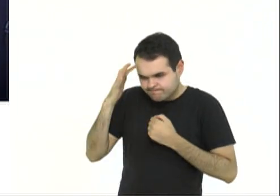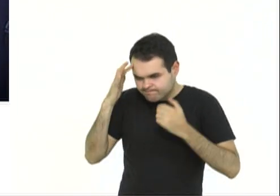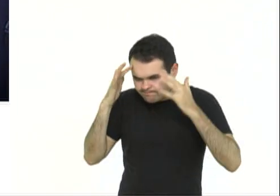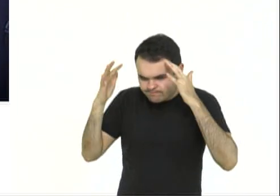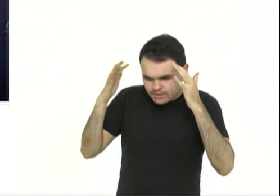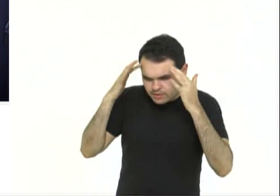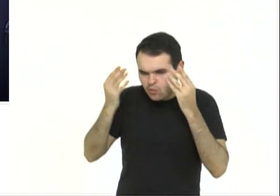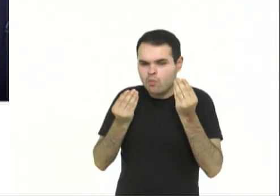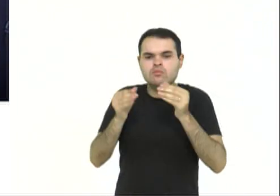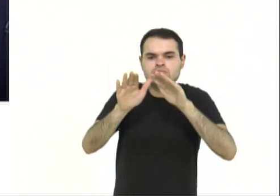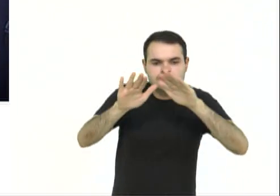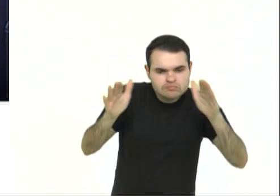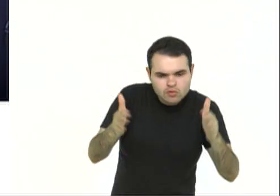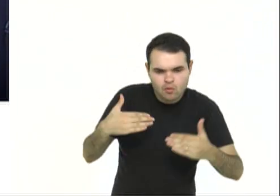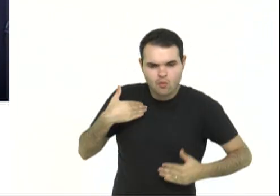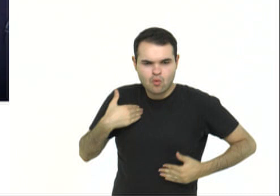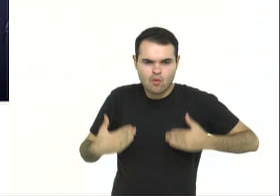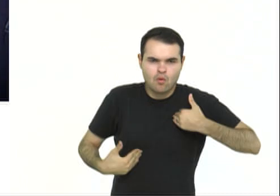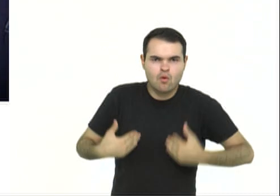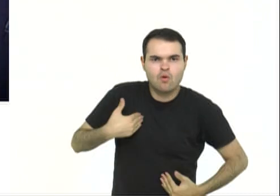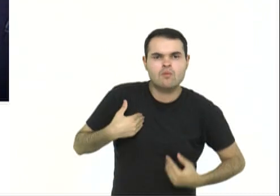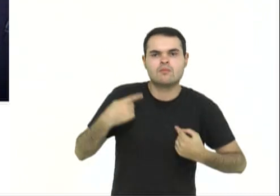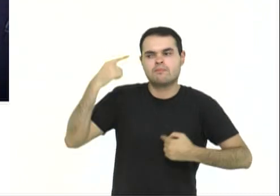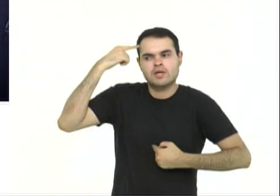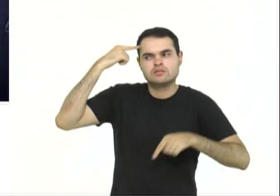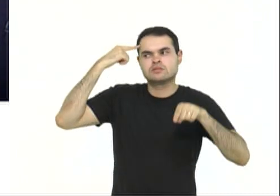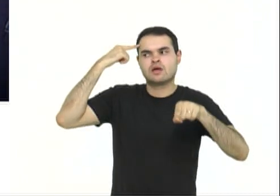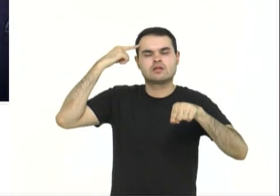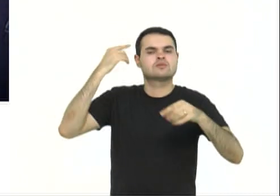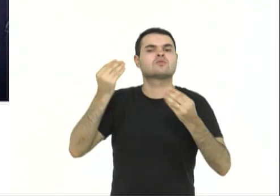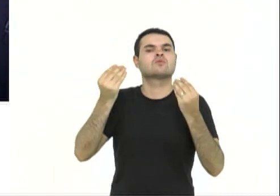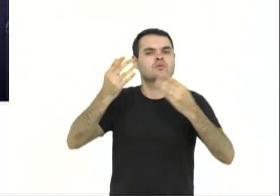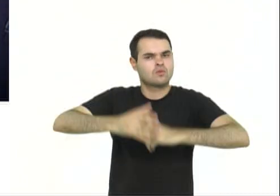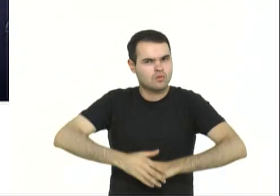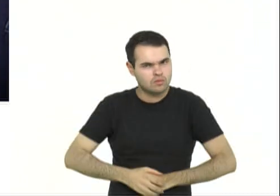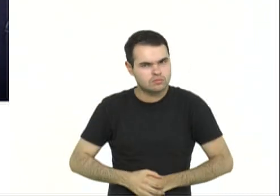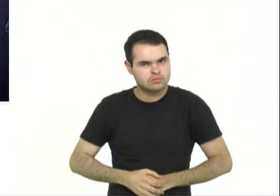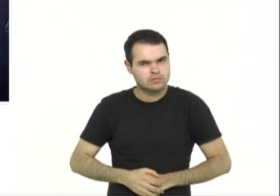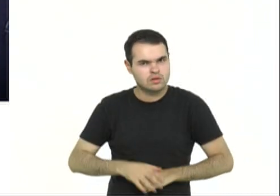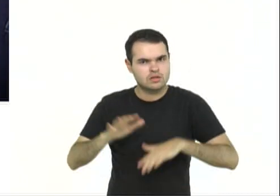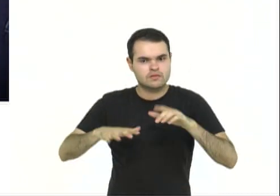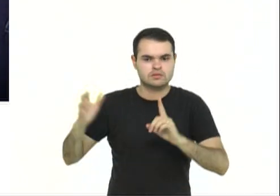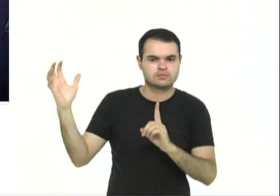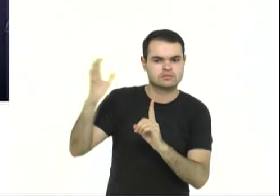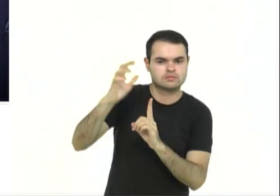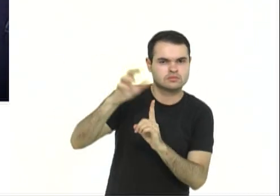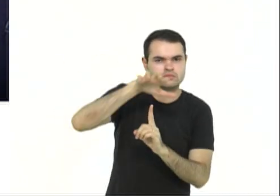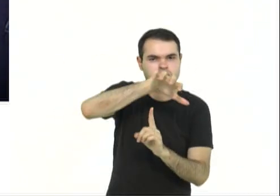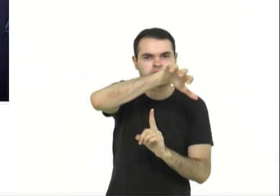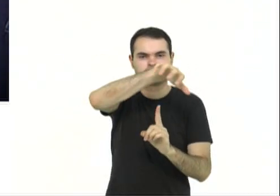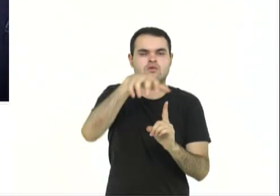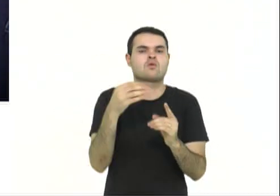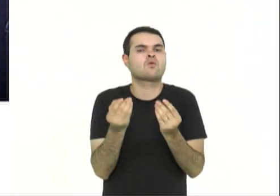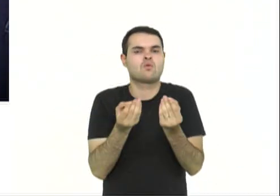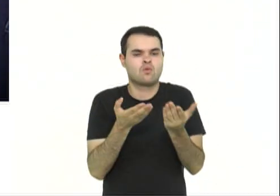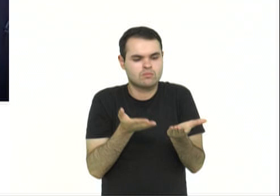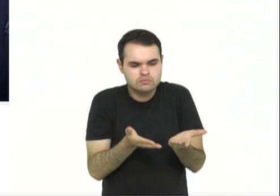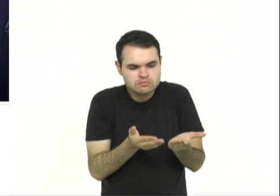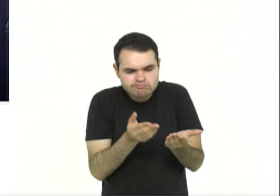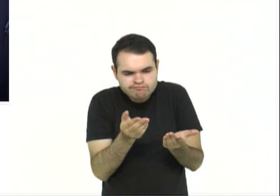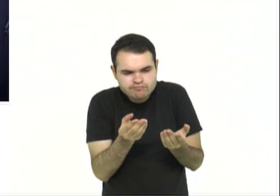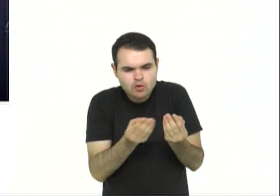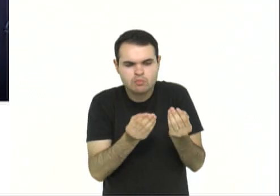parte física do personagem, né, e pensar essa parte física dele, né, como que ele pode ser atingido, e como